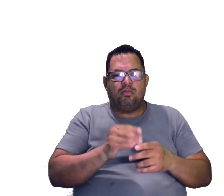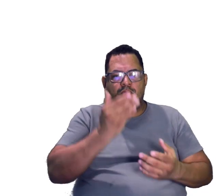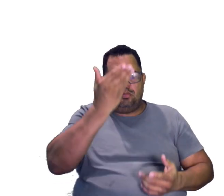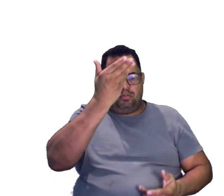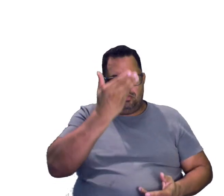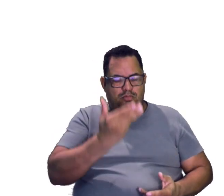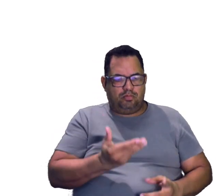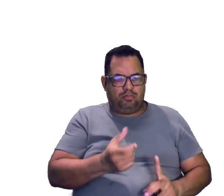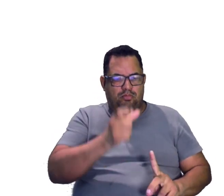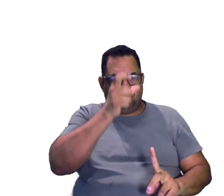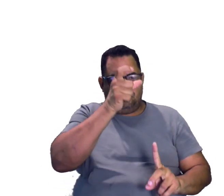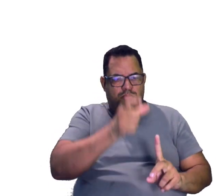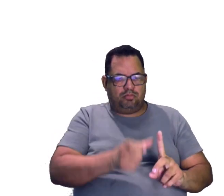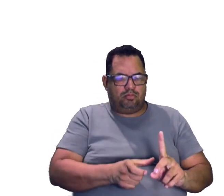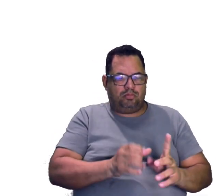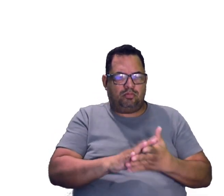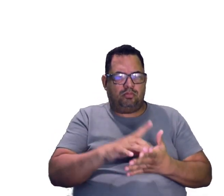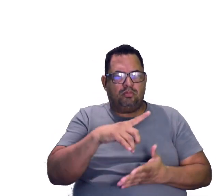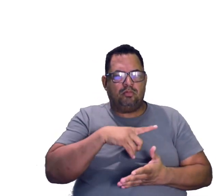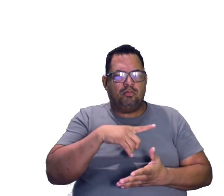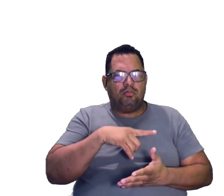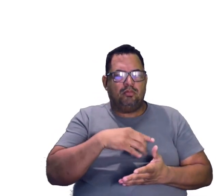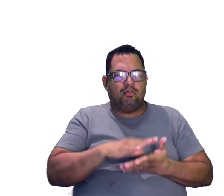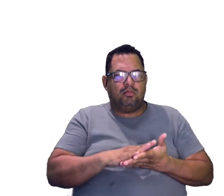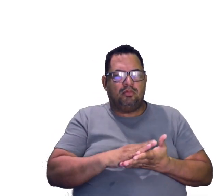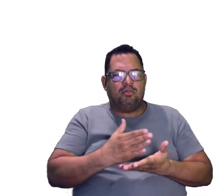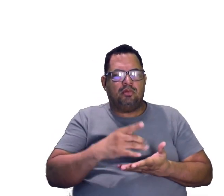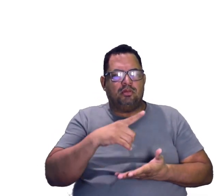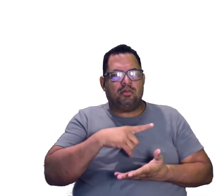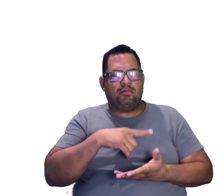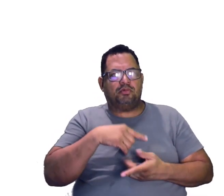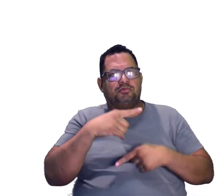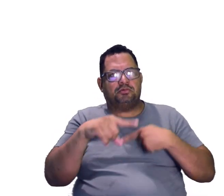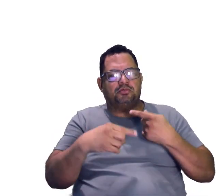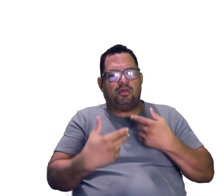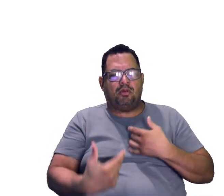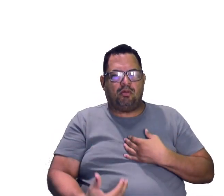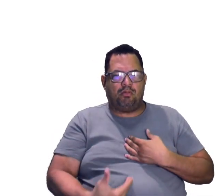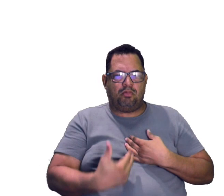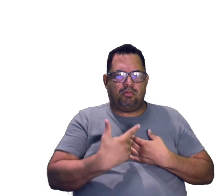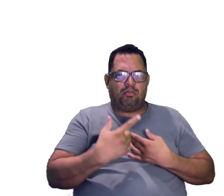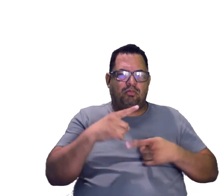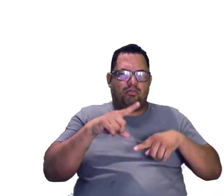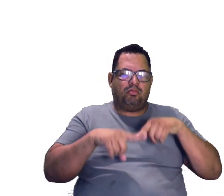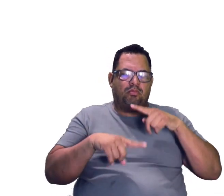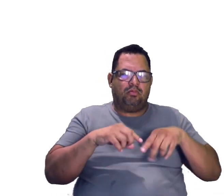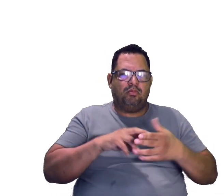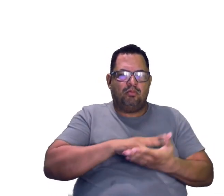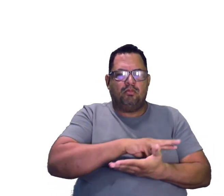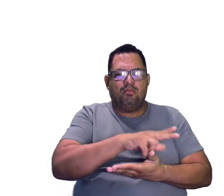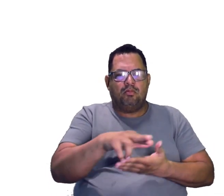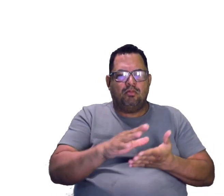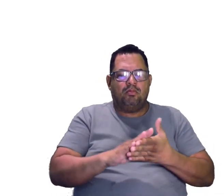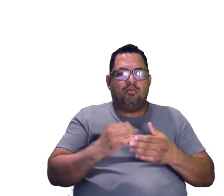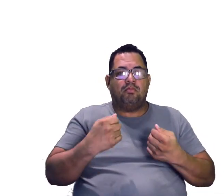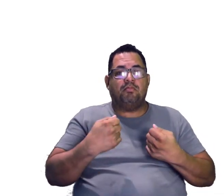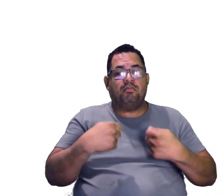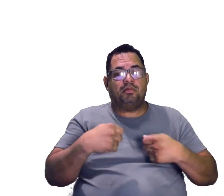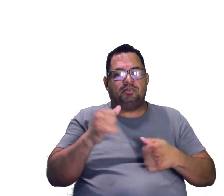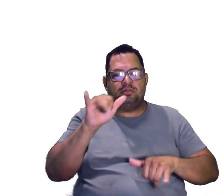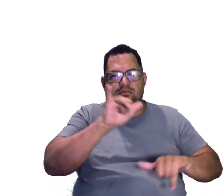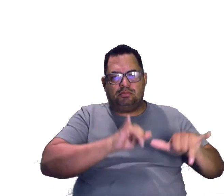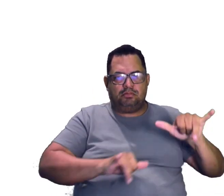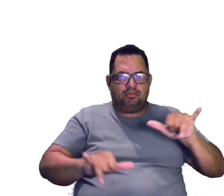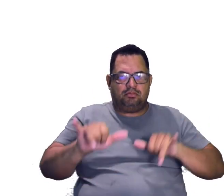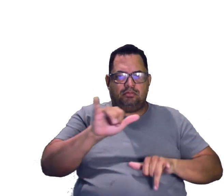do paciente algo que está lá fazendo mal. Daí vem as cirurgias, né? Com equipamentos, enfim. Mas sem a química, a